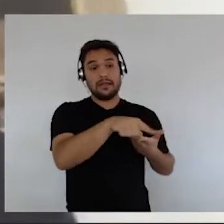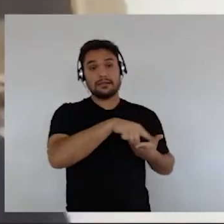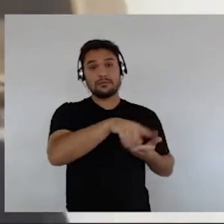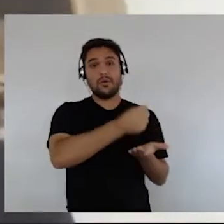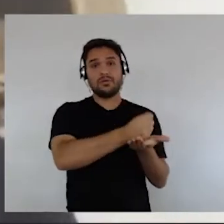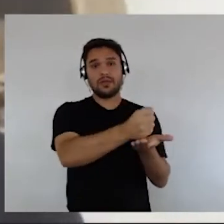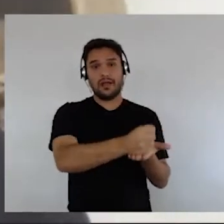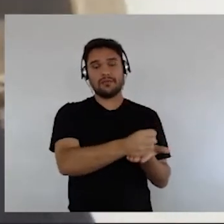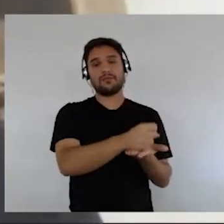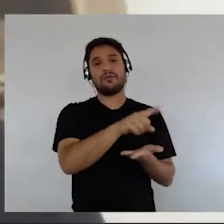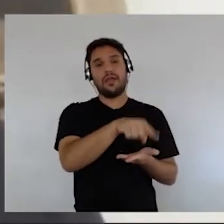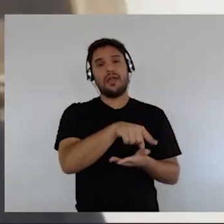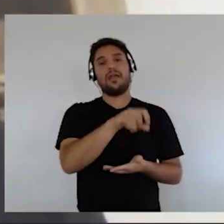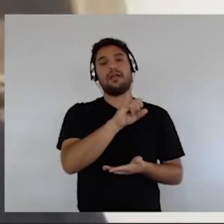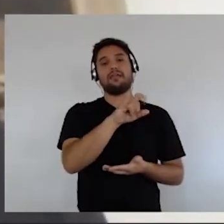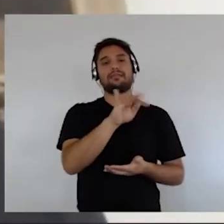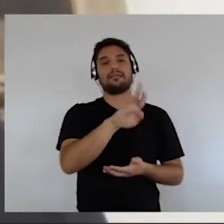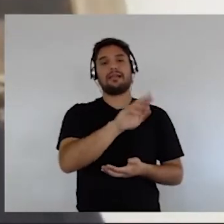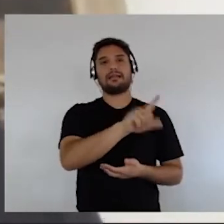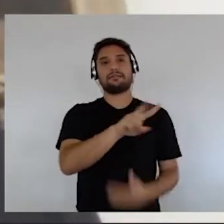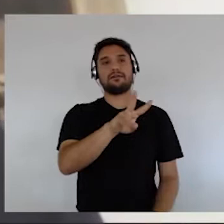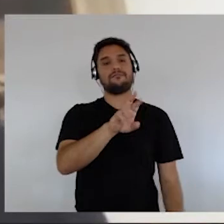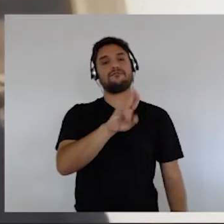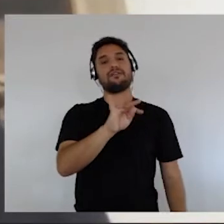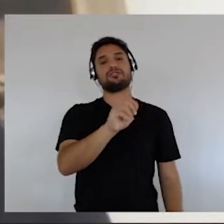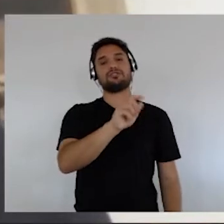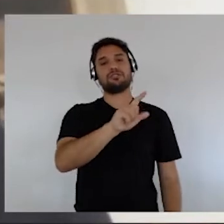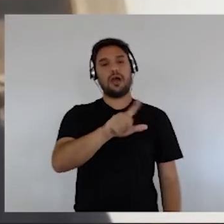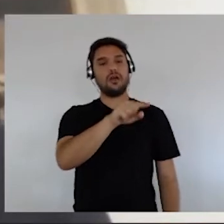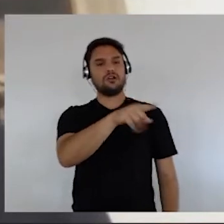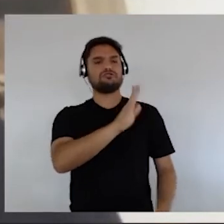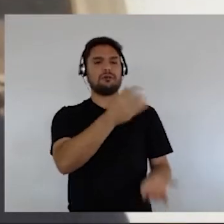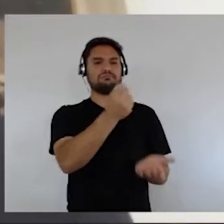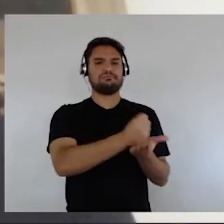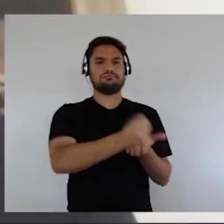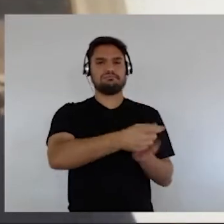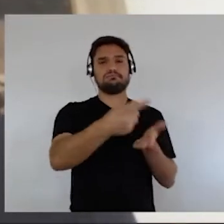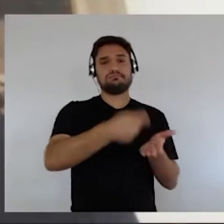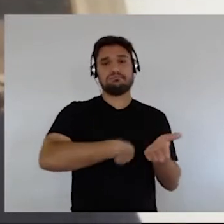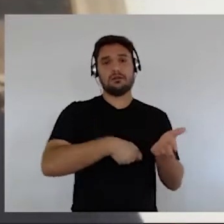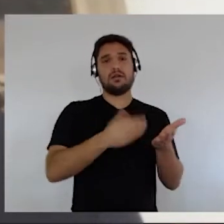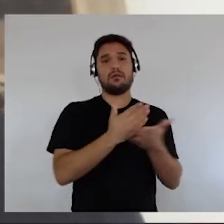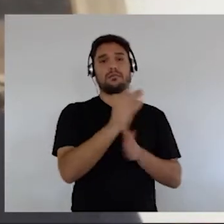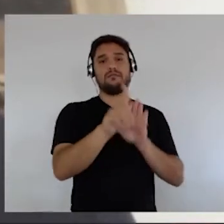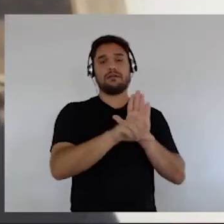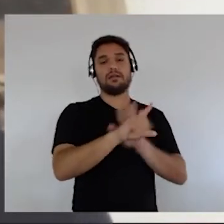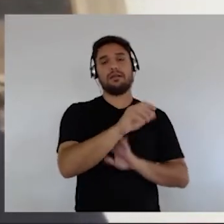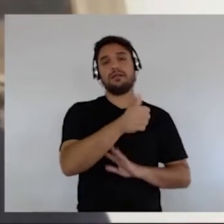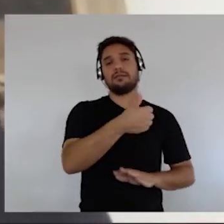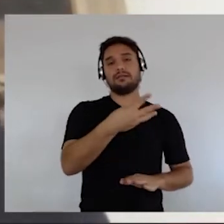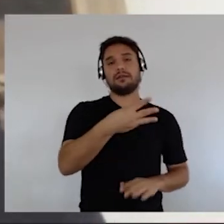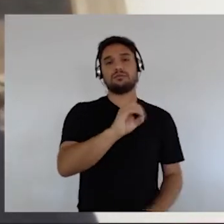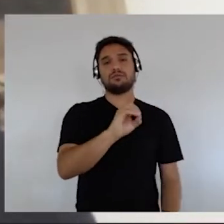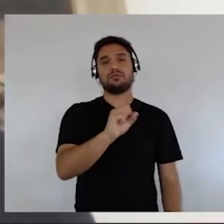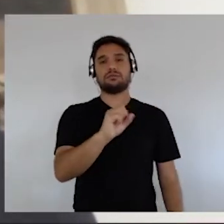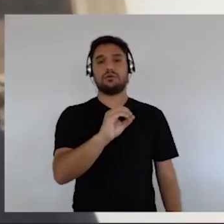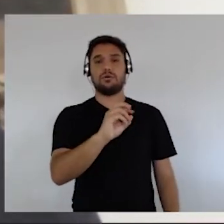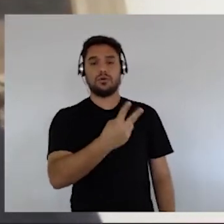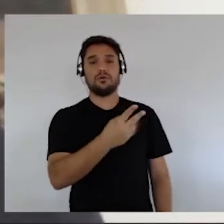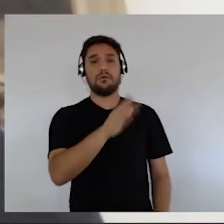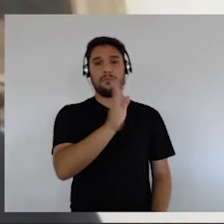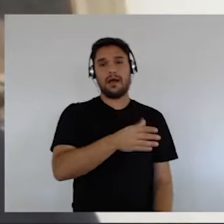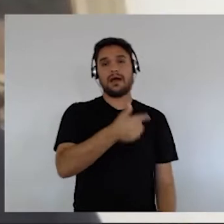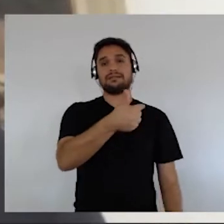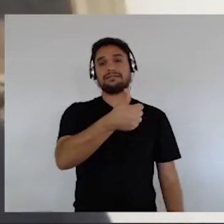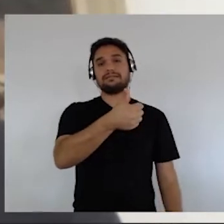produtivo. Os contratos de integração vertical foram regulamentados pela Lei 13.288 de 2016, que